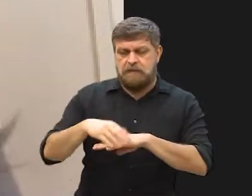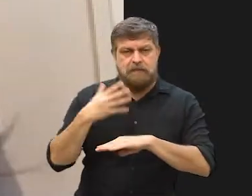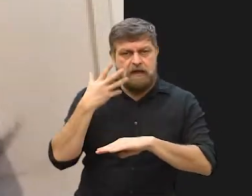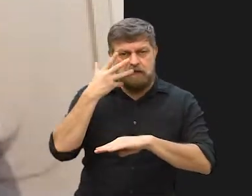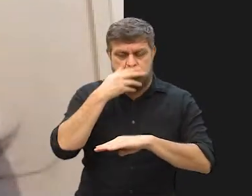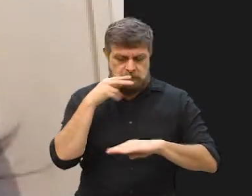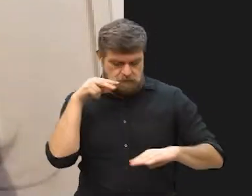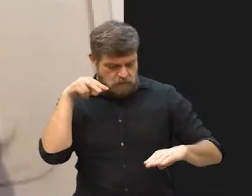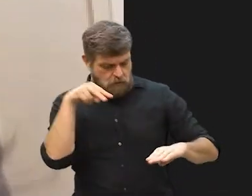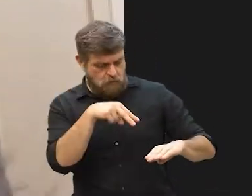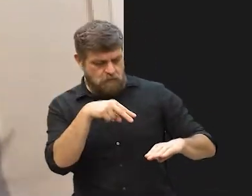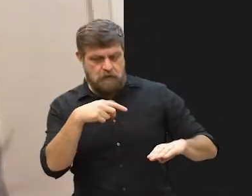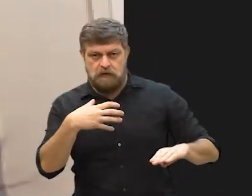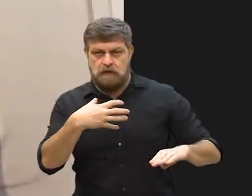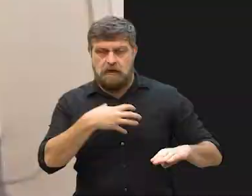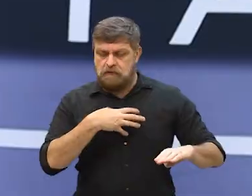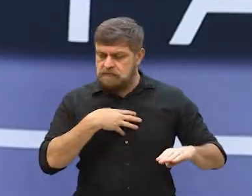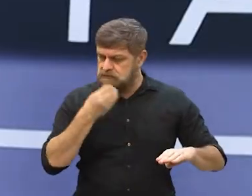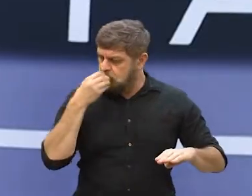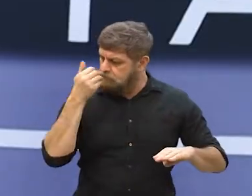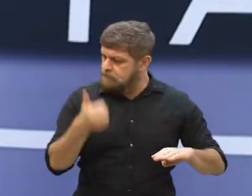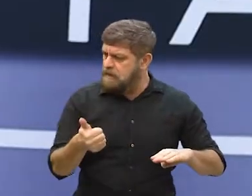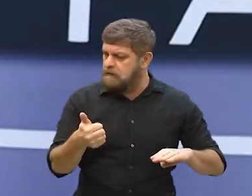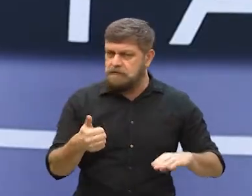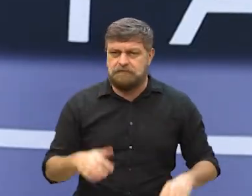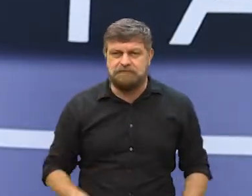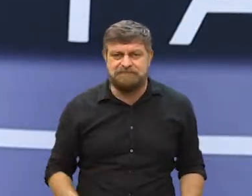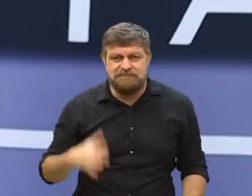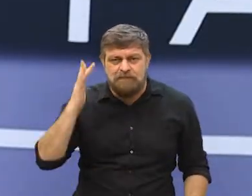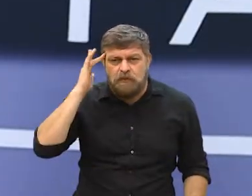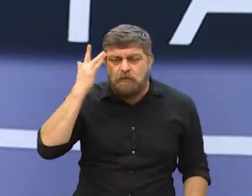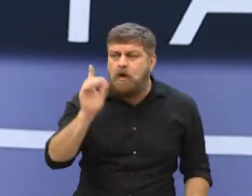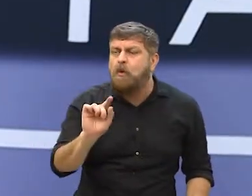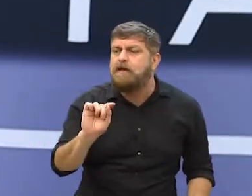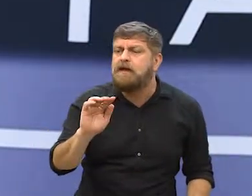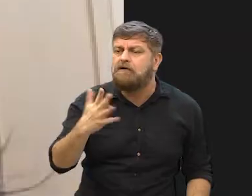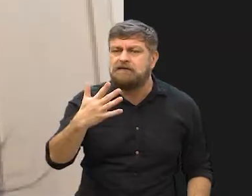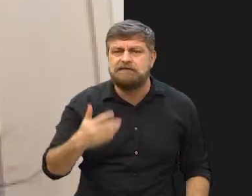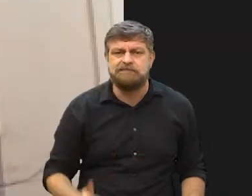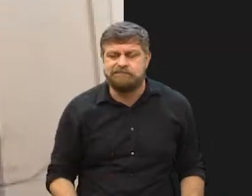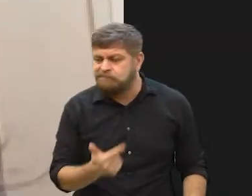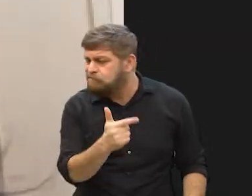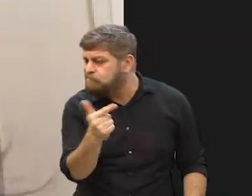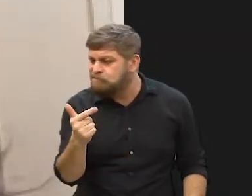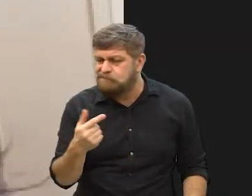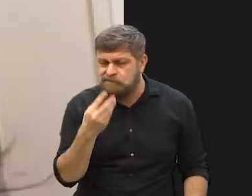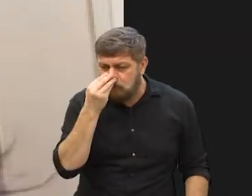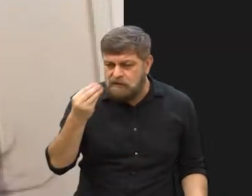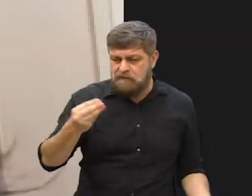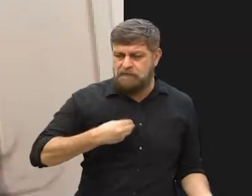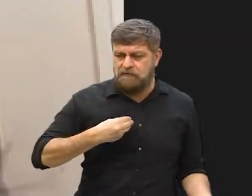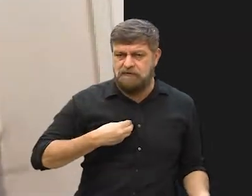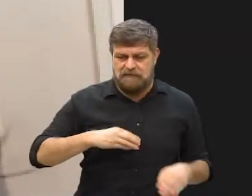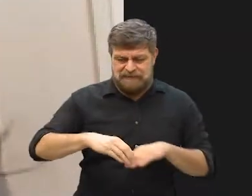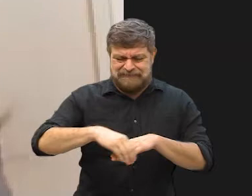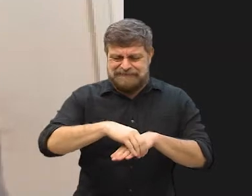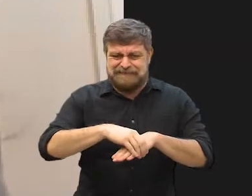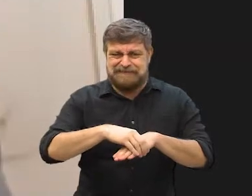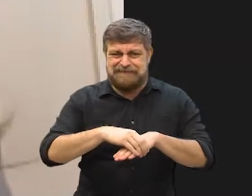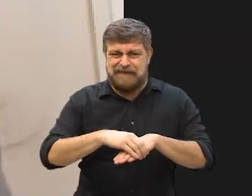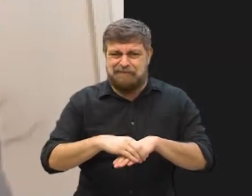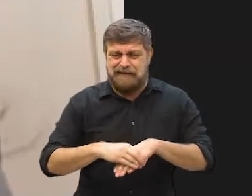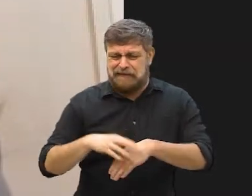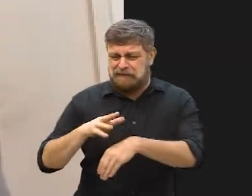que eu olhe e me sinta bem com aquele calçado. Mas eu acho que para a gente não é pensado nisso. Os sapatos ortopédicos são